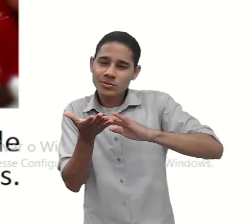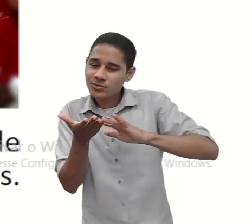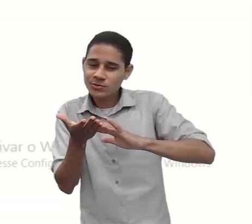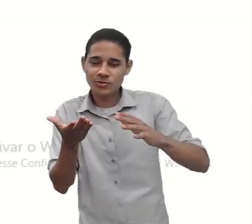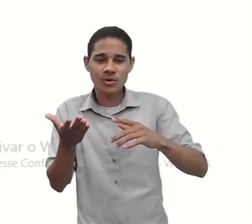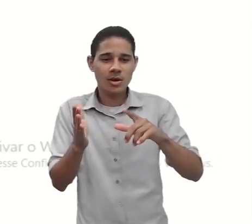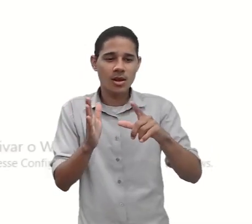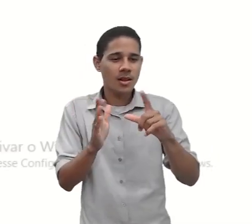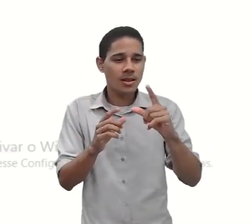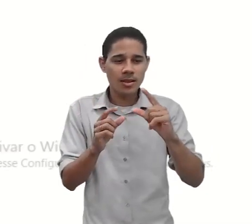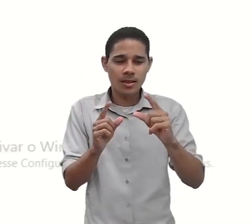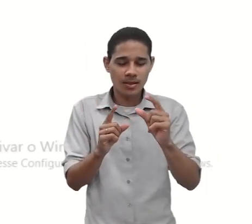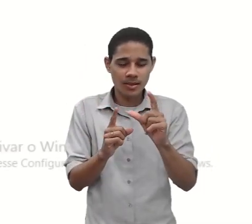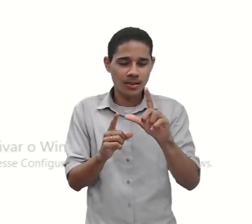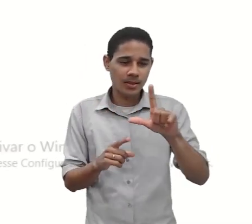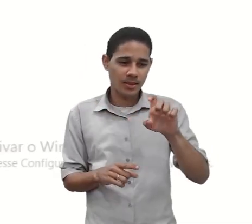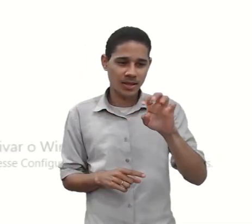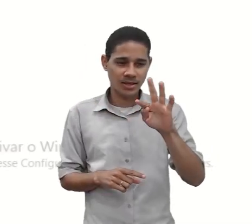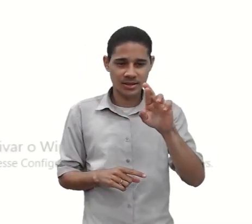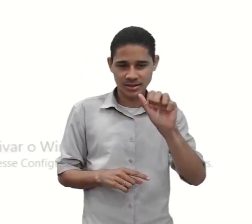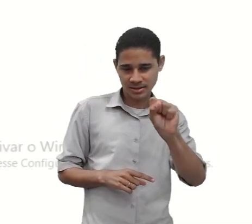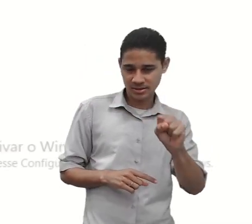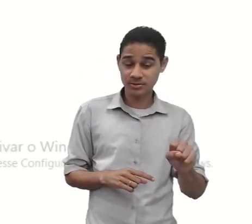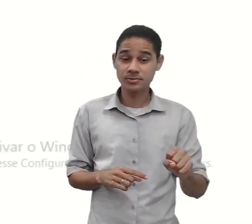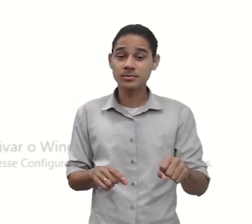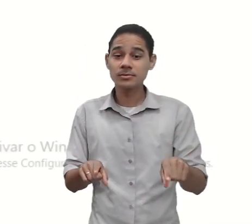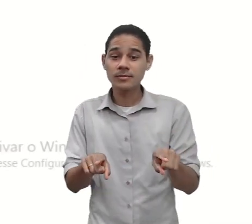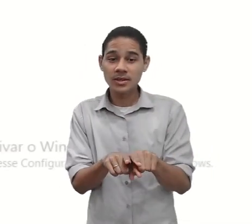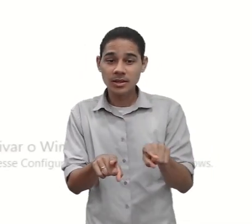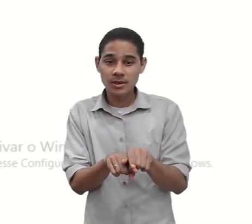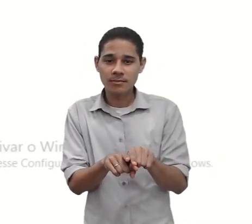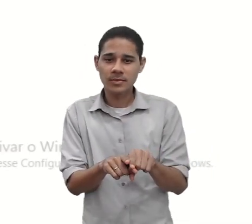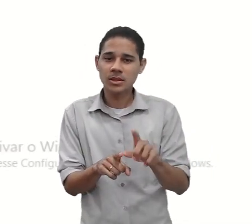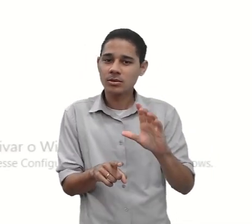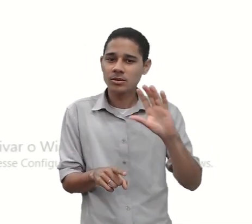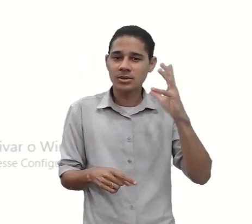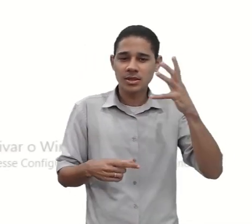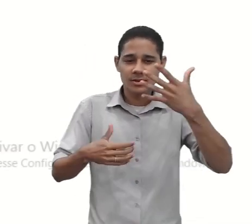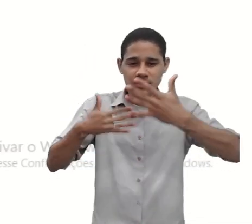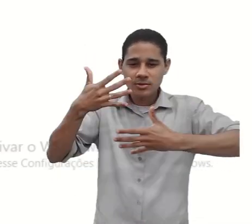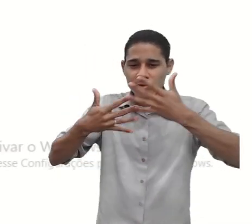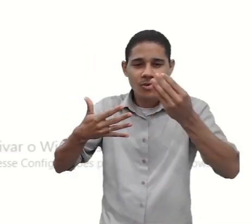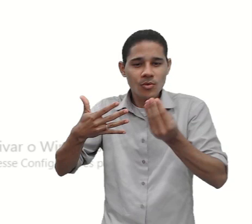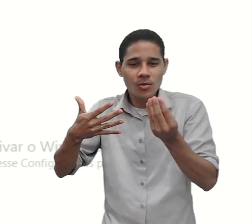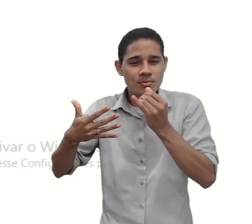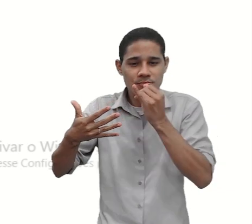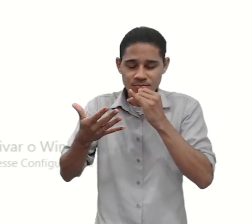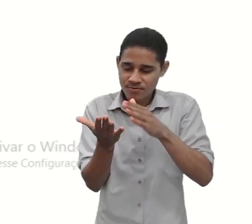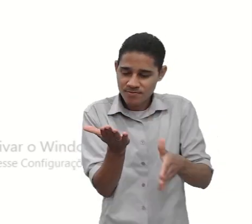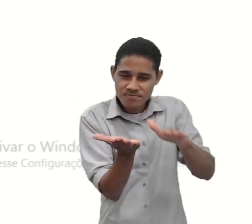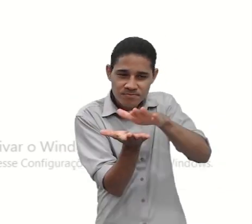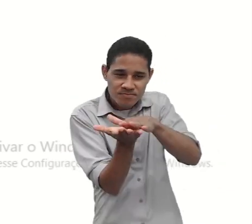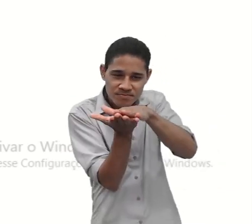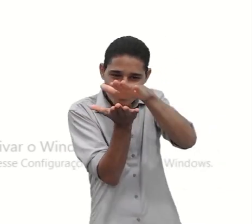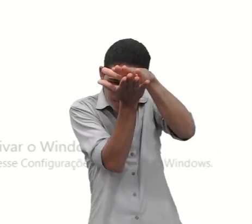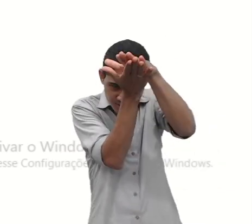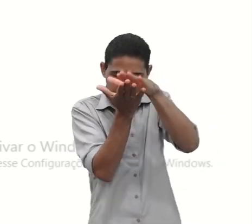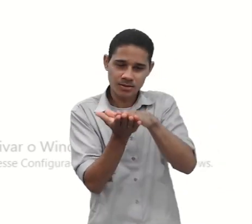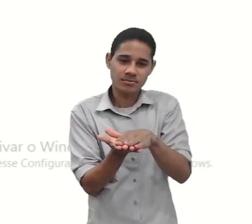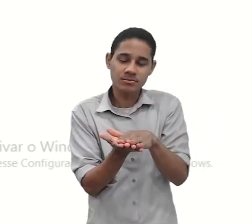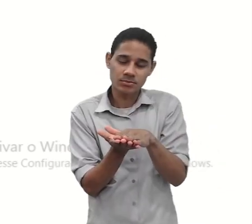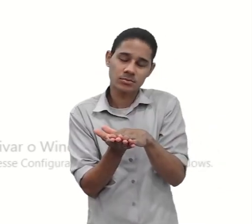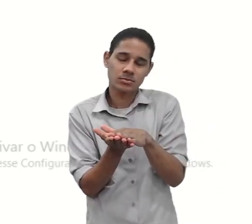ou letras. O fenômeno da transparência também é muito atrelado ao fenômeno da camada. Na verdade, eles são